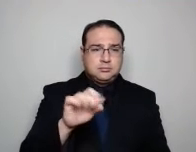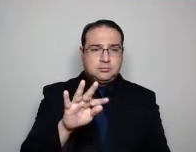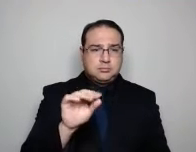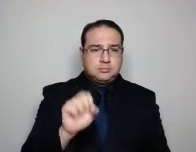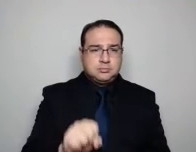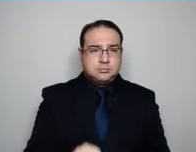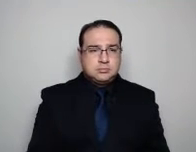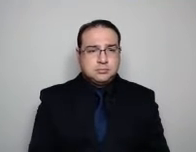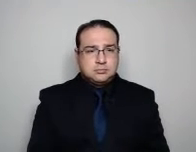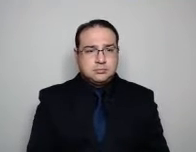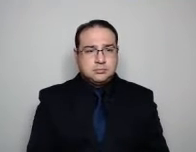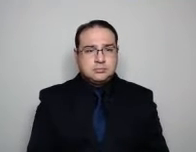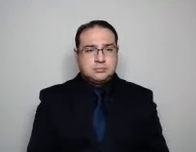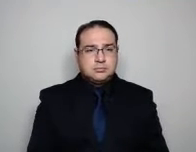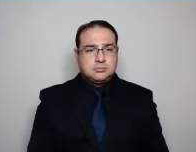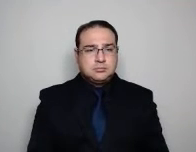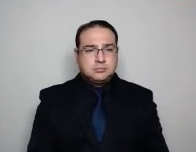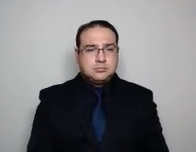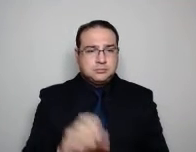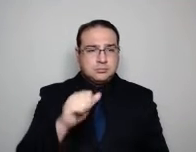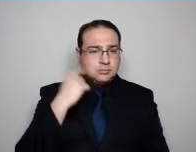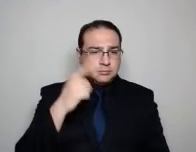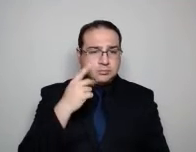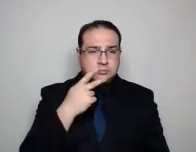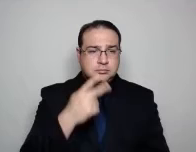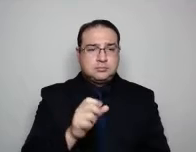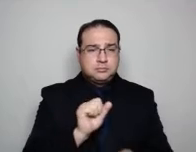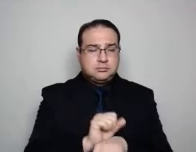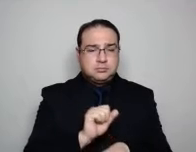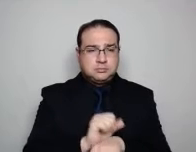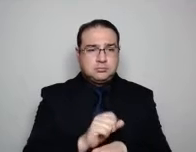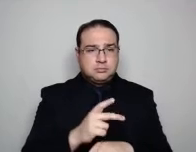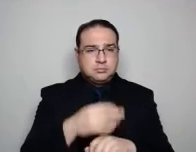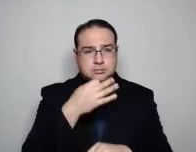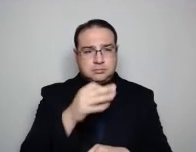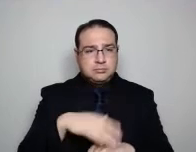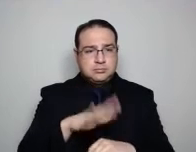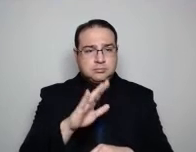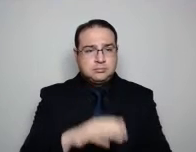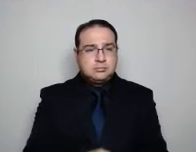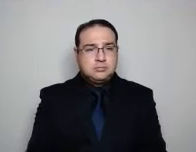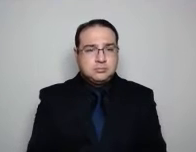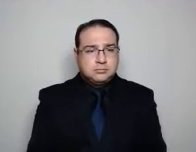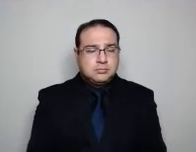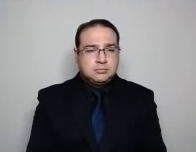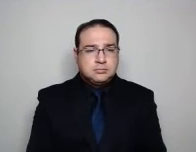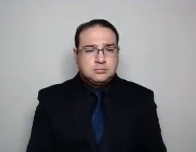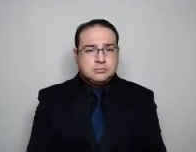Enquanto sim, se os advogados falarem, eu posso falar ainda mais. Está com a palavra.